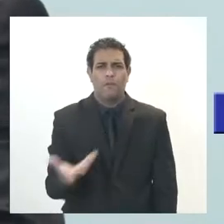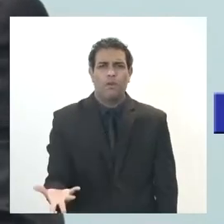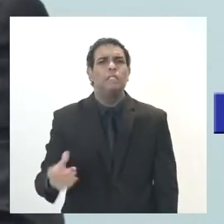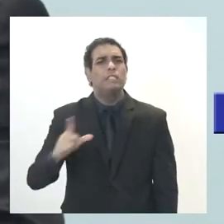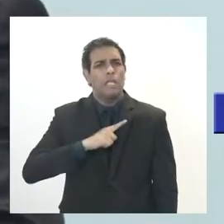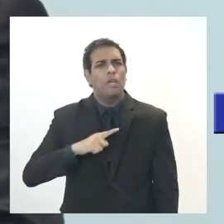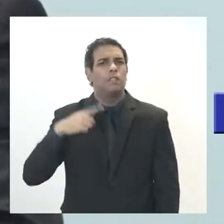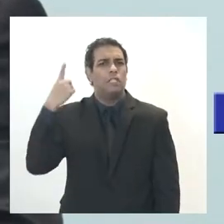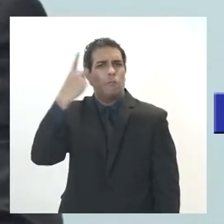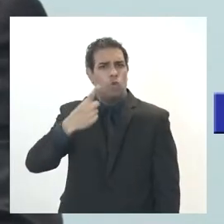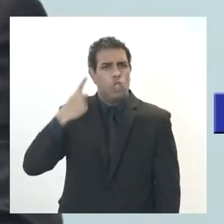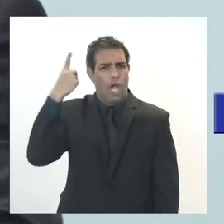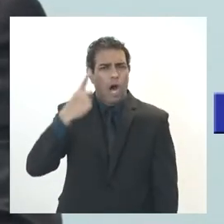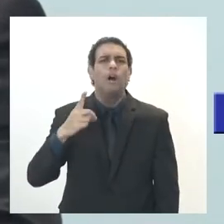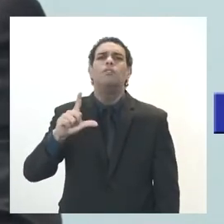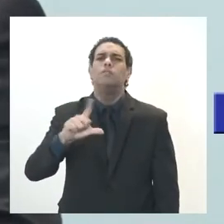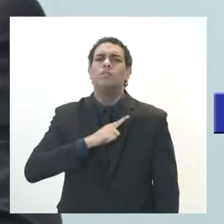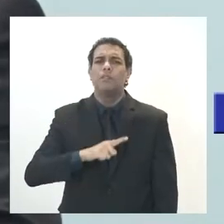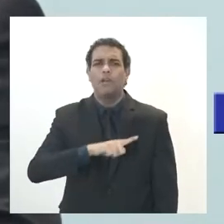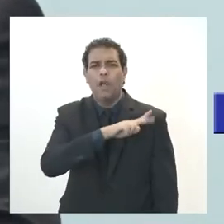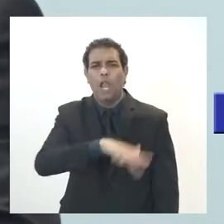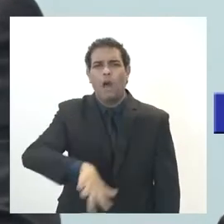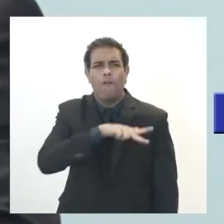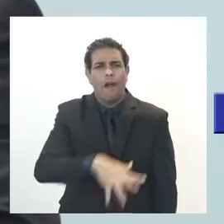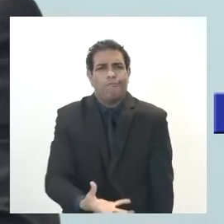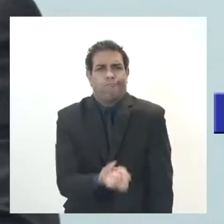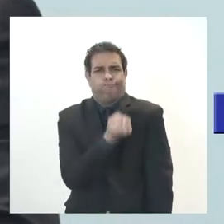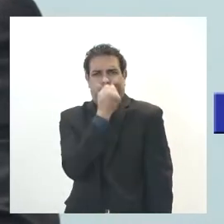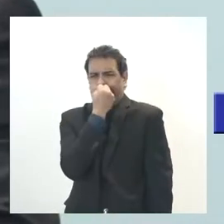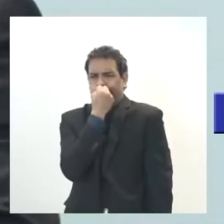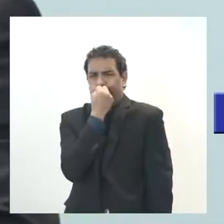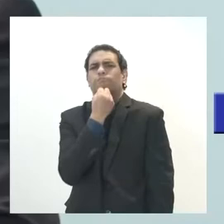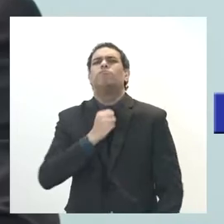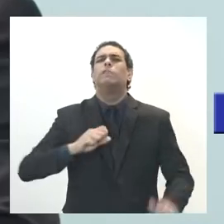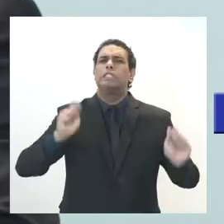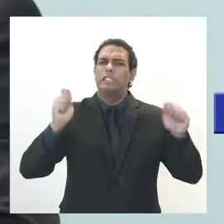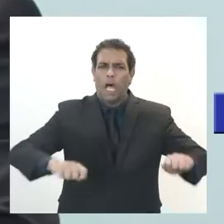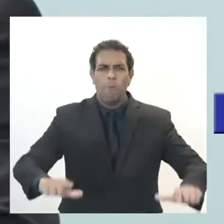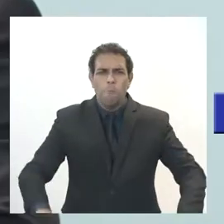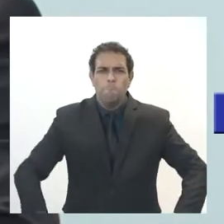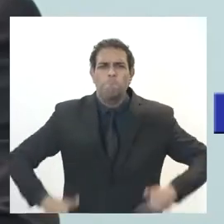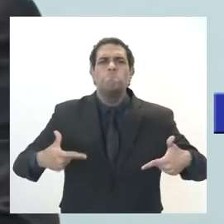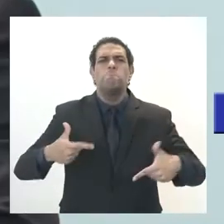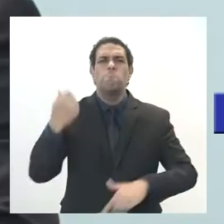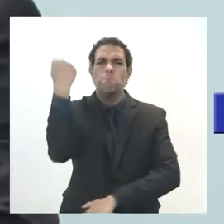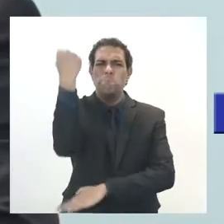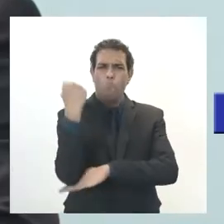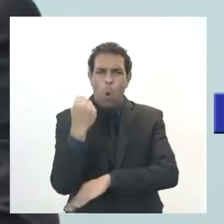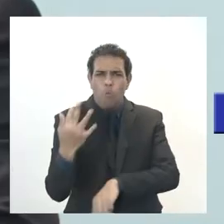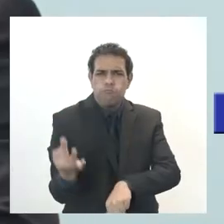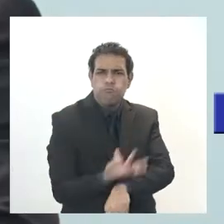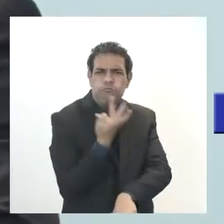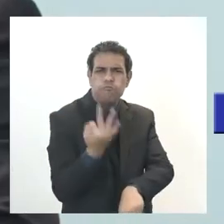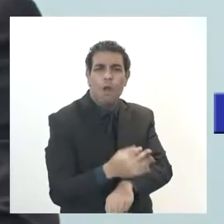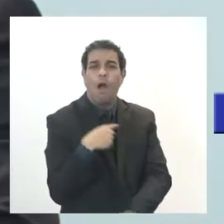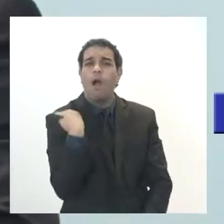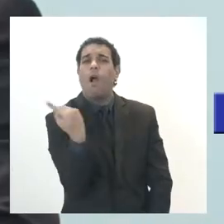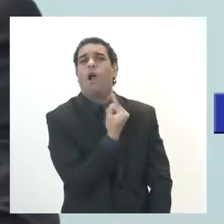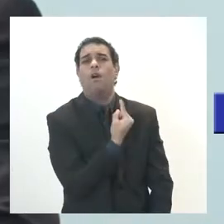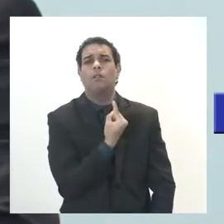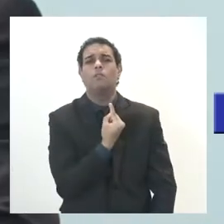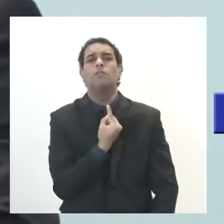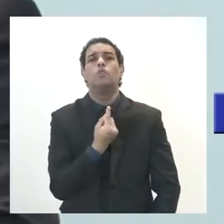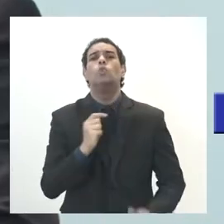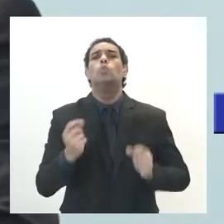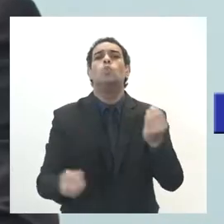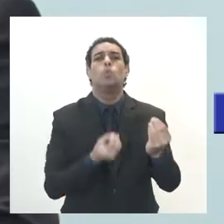aqui tem deputados que não vão né aceitar de cabeça baixa e nós vamos fazer a